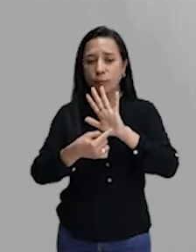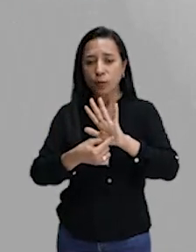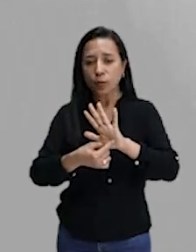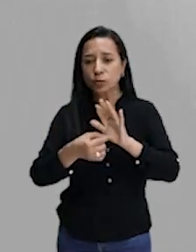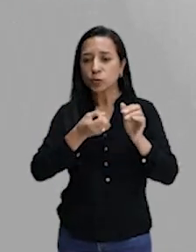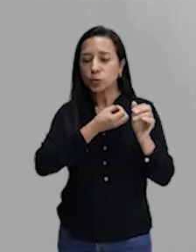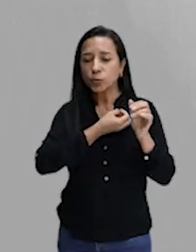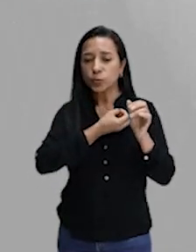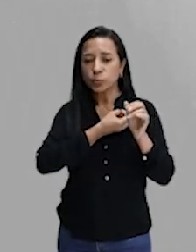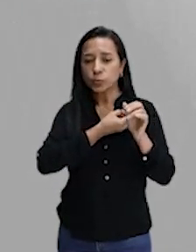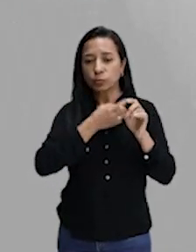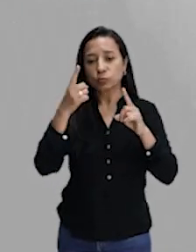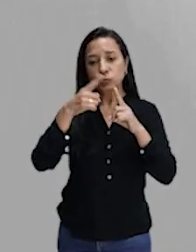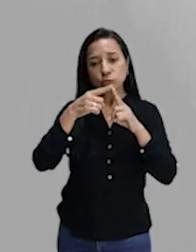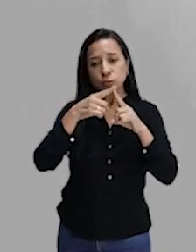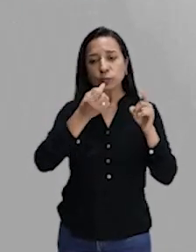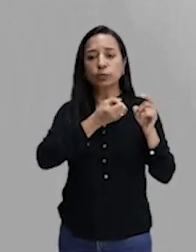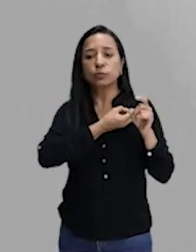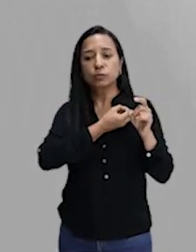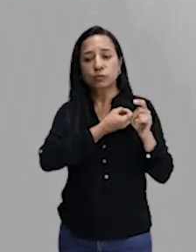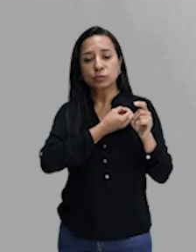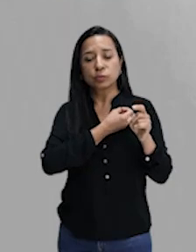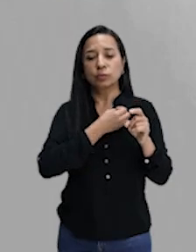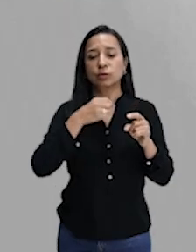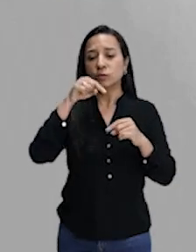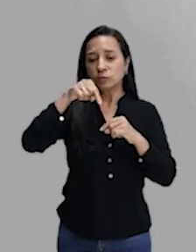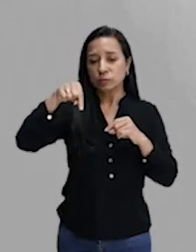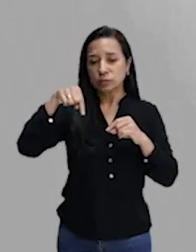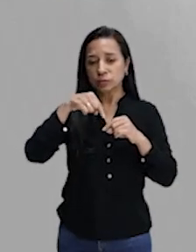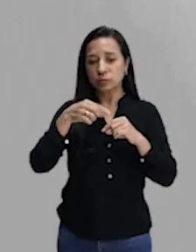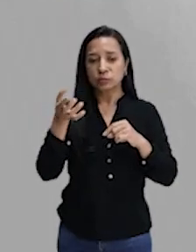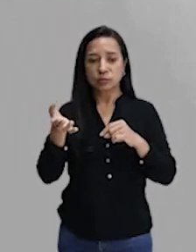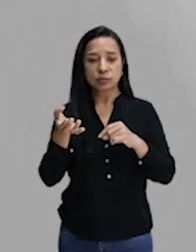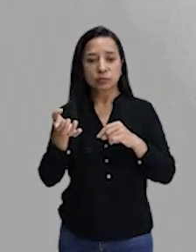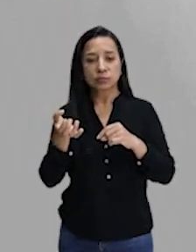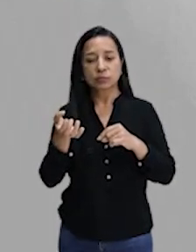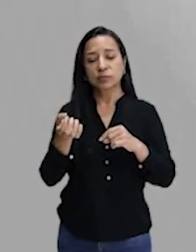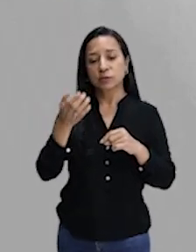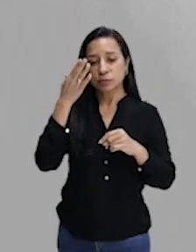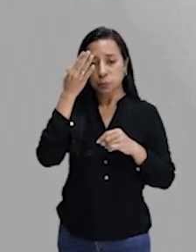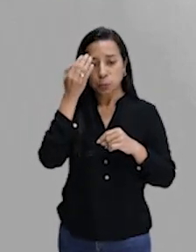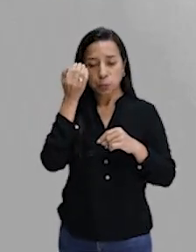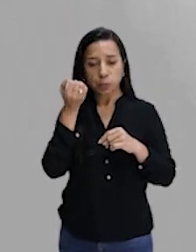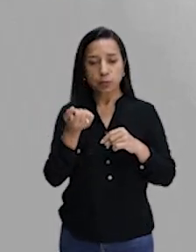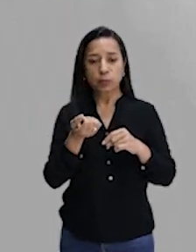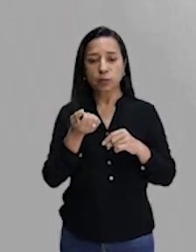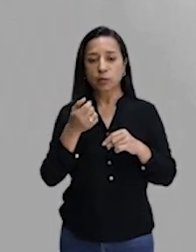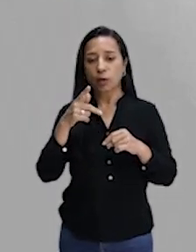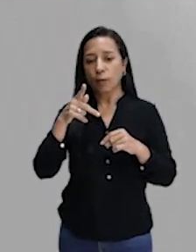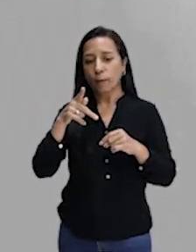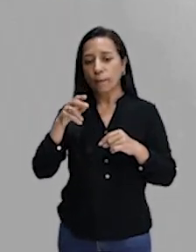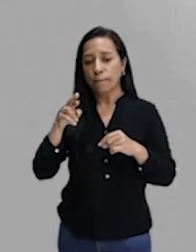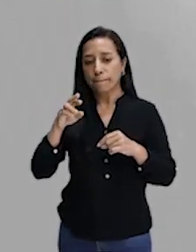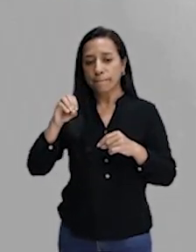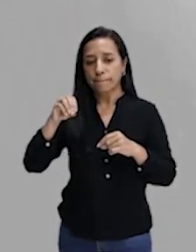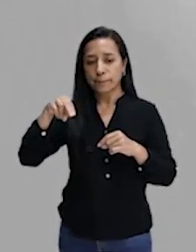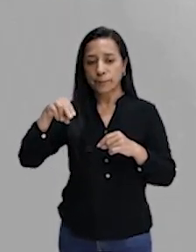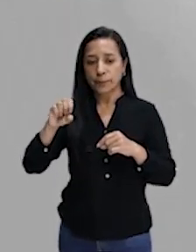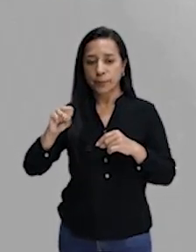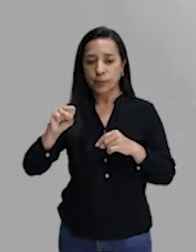tá falando o quê ele quer saber se é próton ou se é elétron tá ok